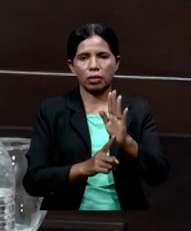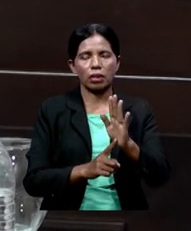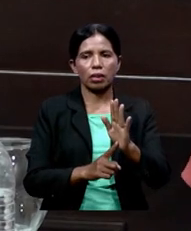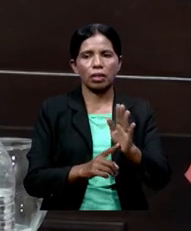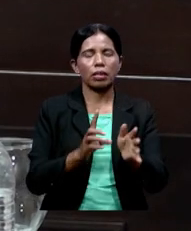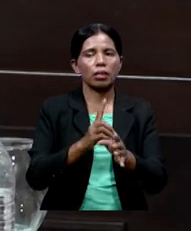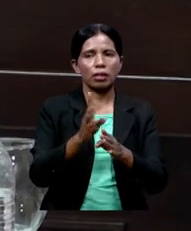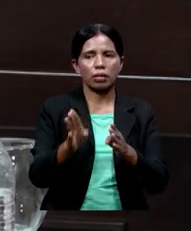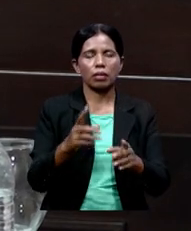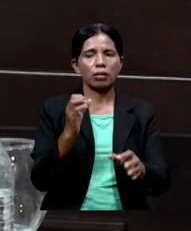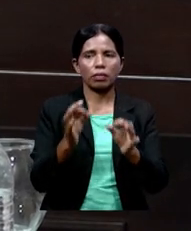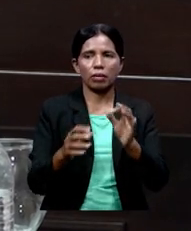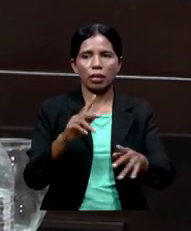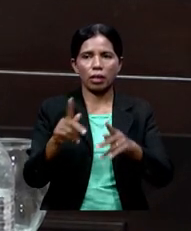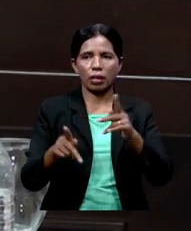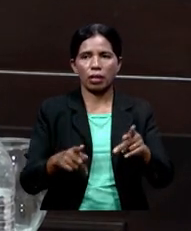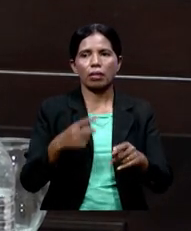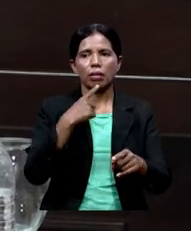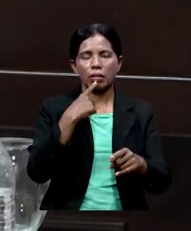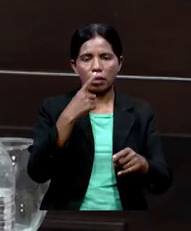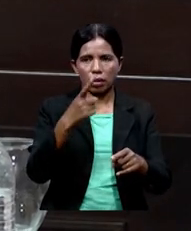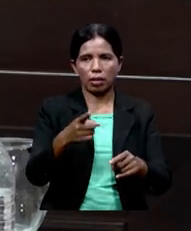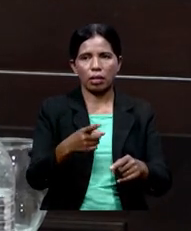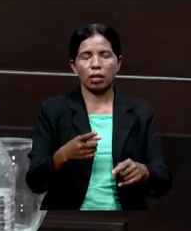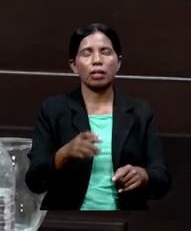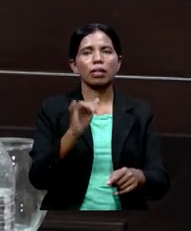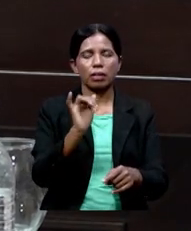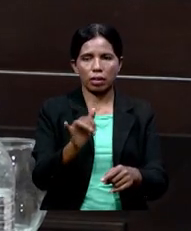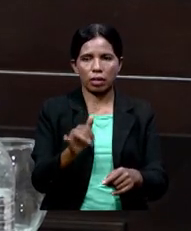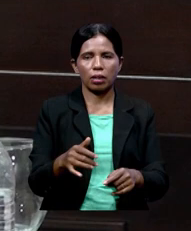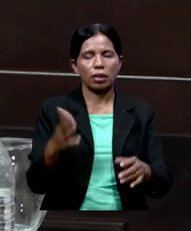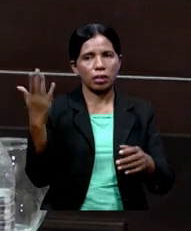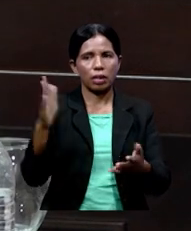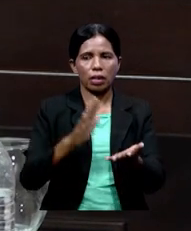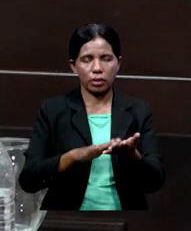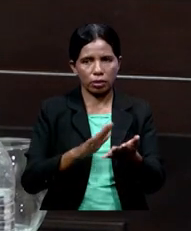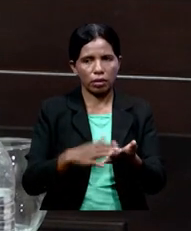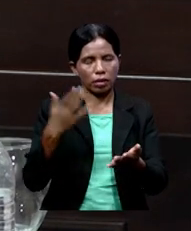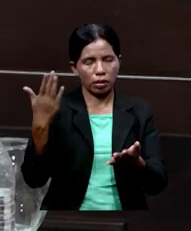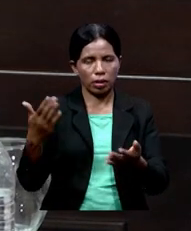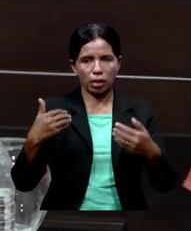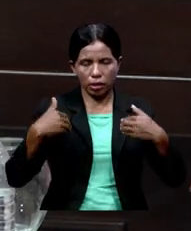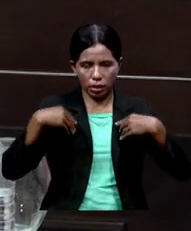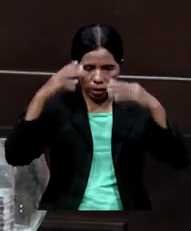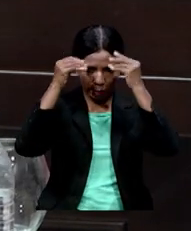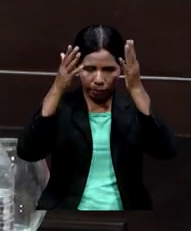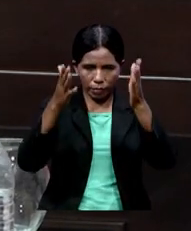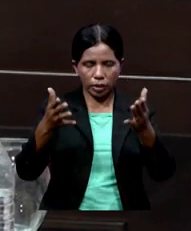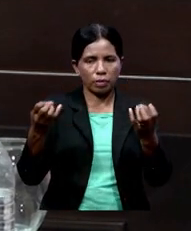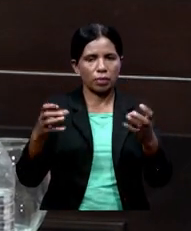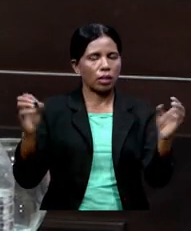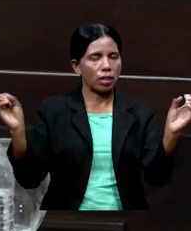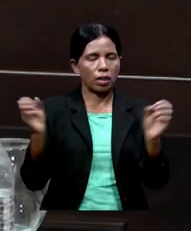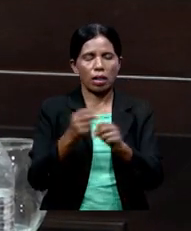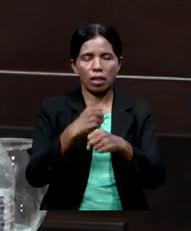atene, seu quadro pessoal, mas foi descobre, cara, afinal, e a escola ainda não vai. E a professor Barak Makhalo,